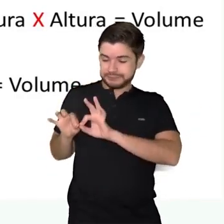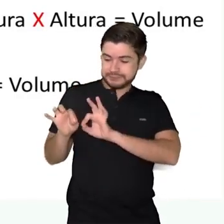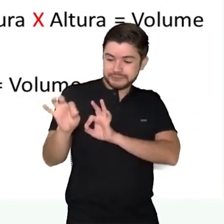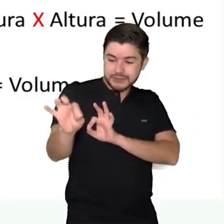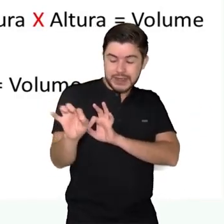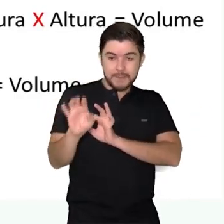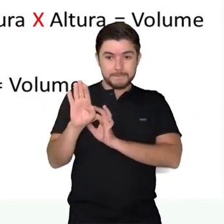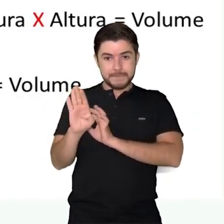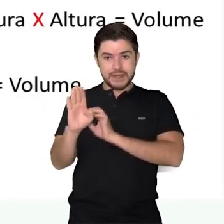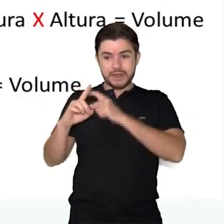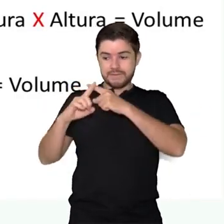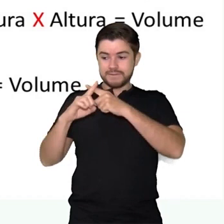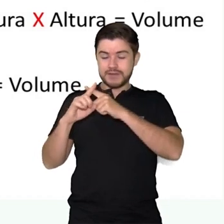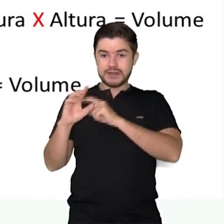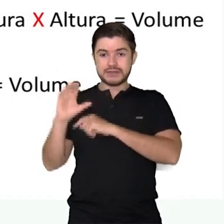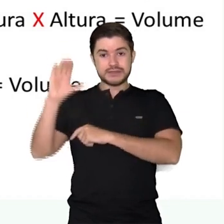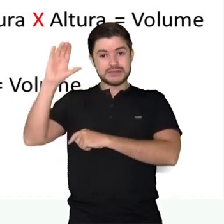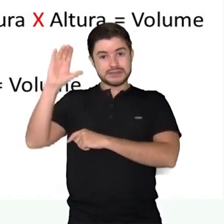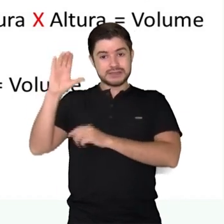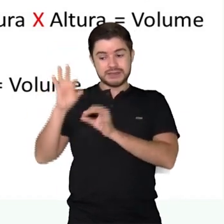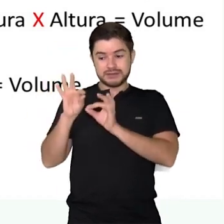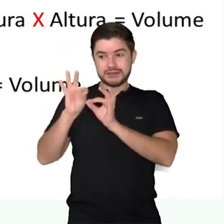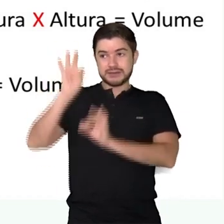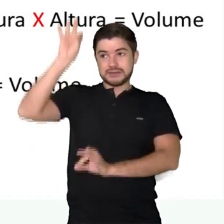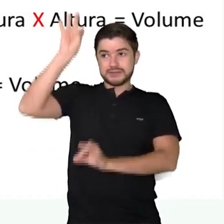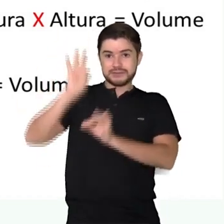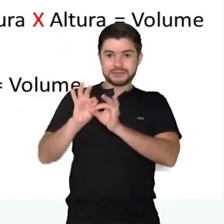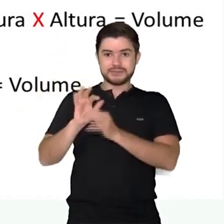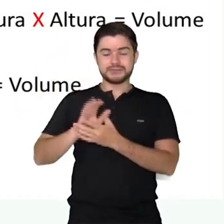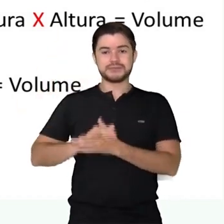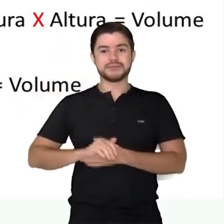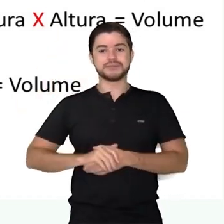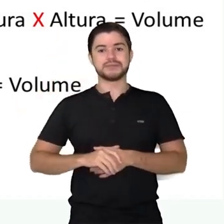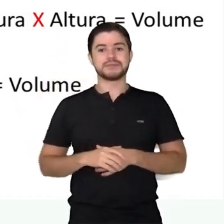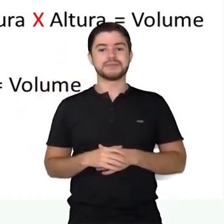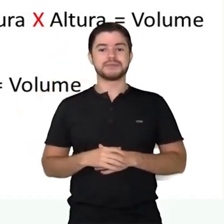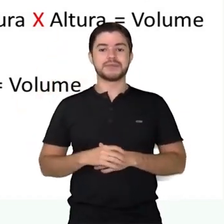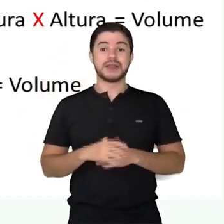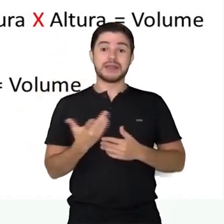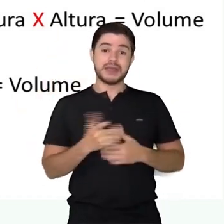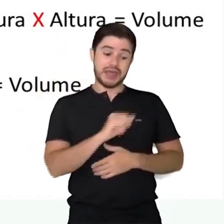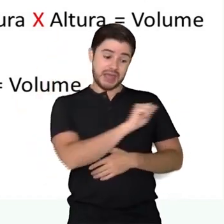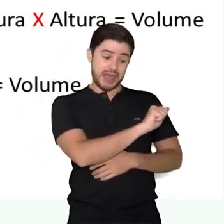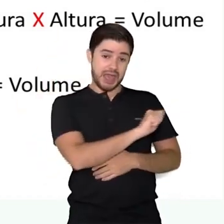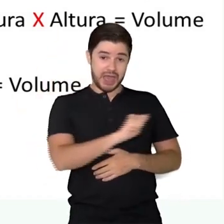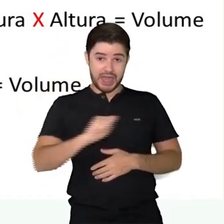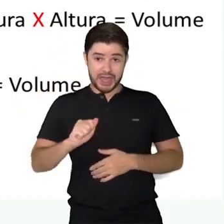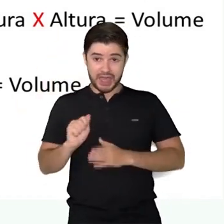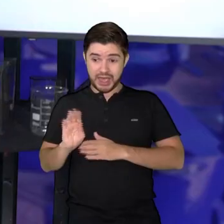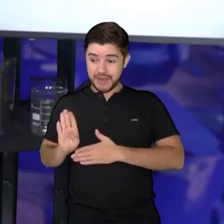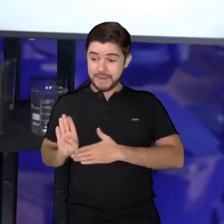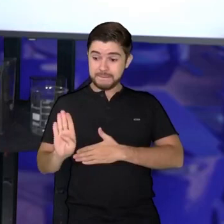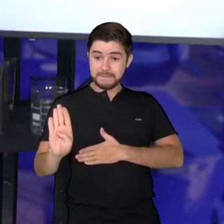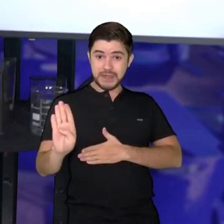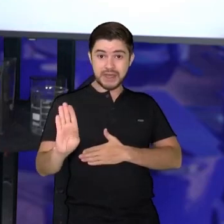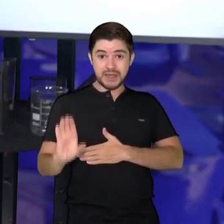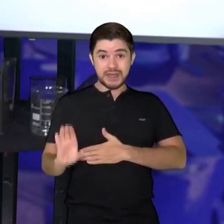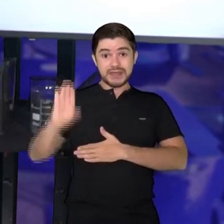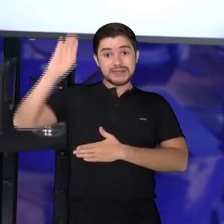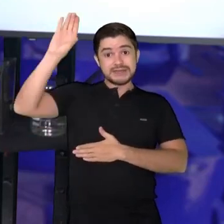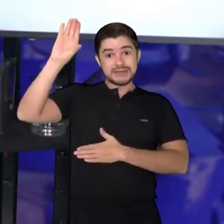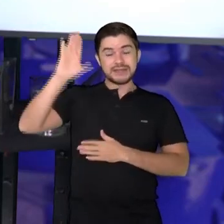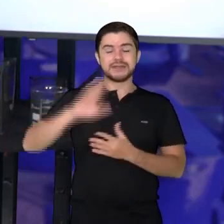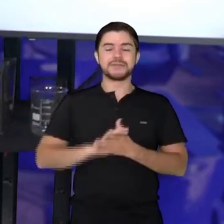que é B, vezes o comprimento, a altura, que é C. E daí você chega no volume. Vamos